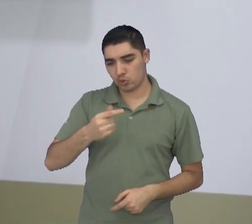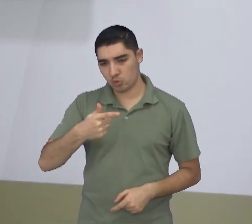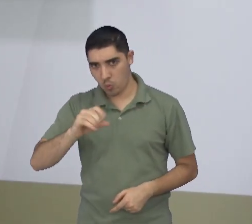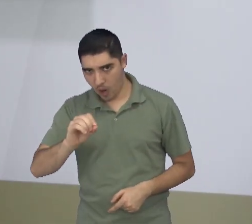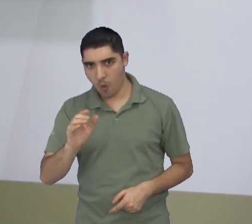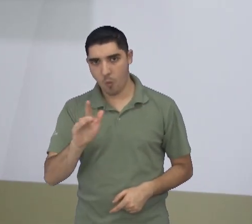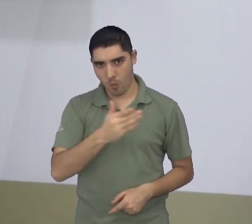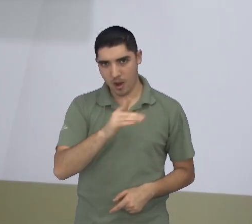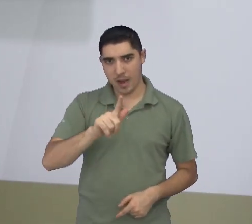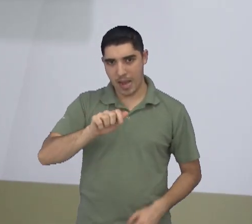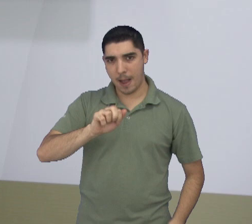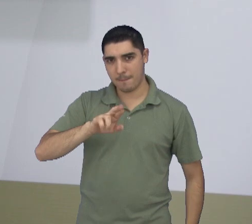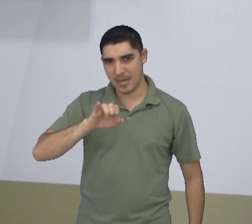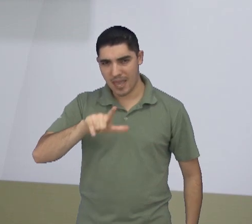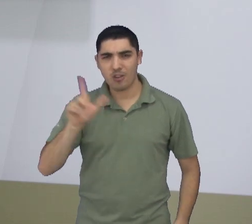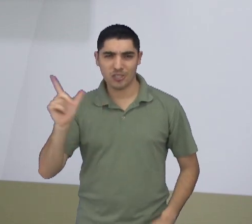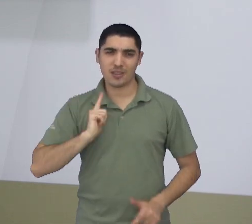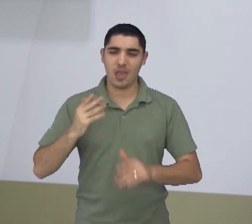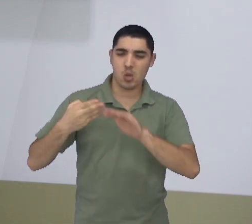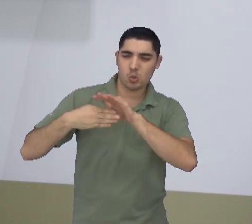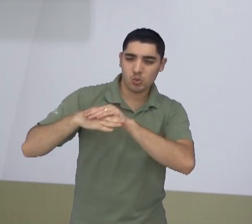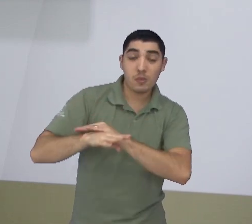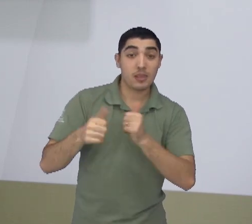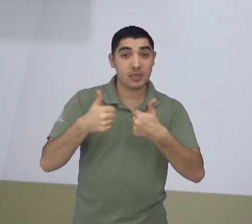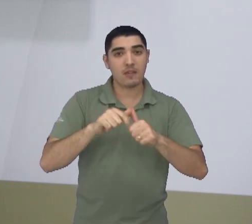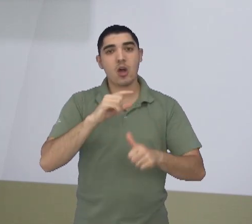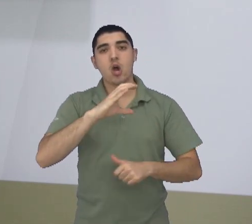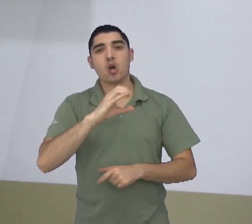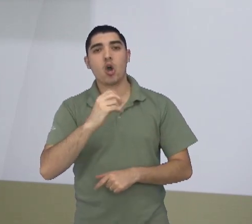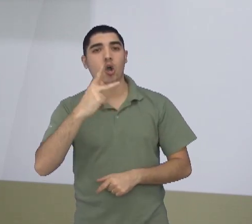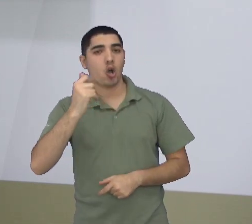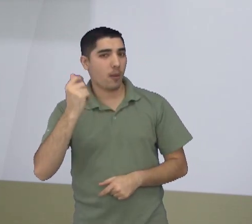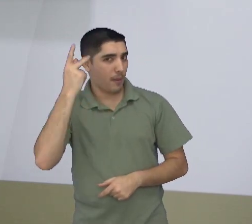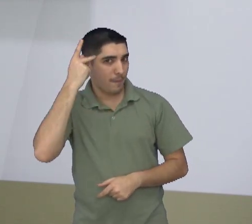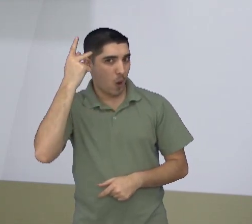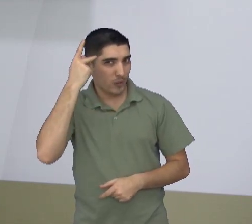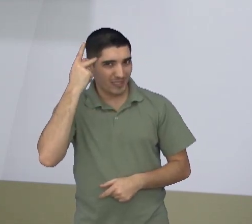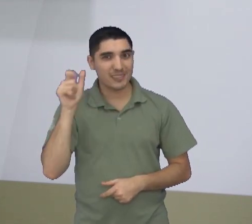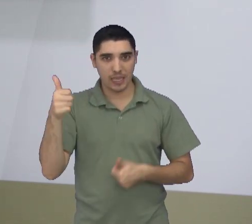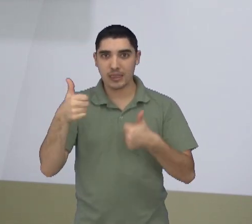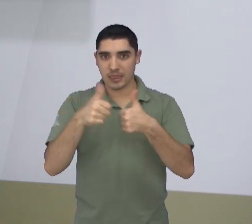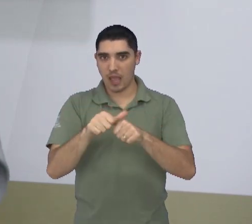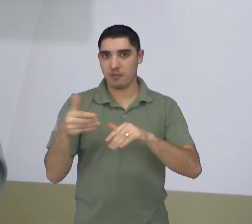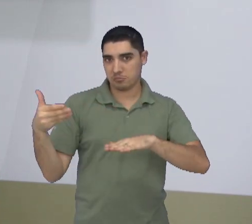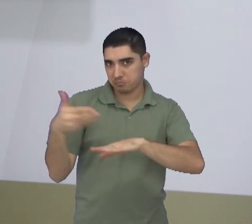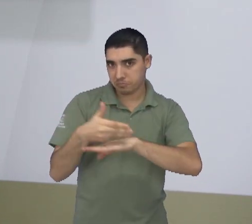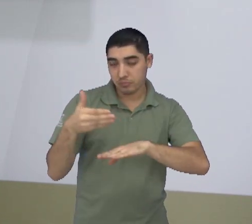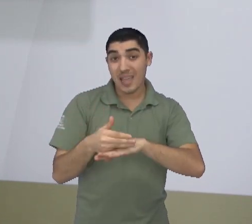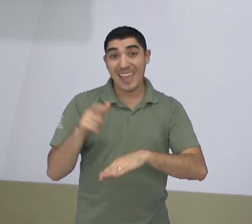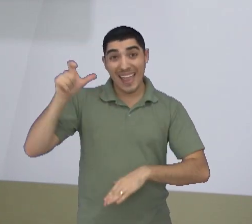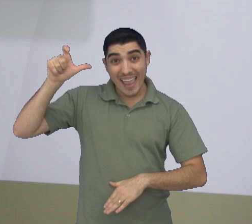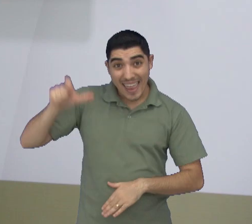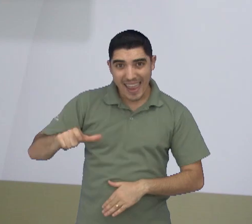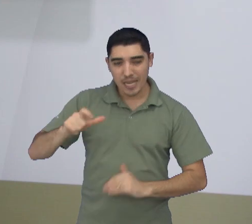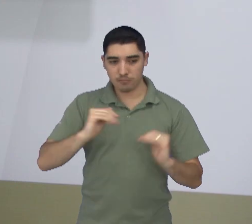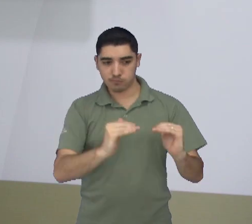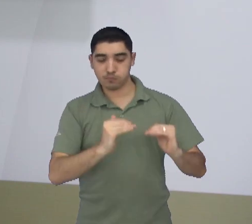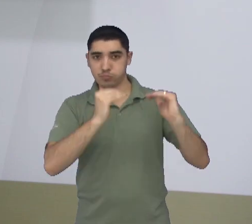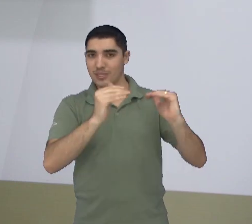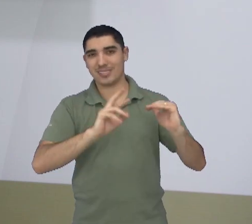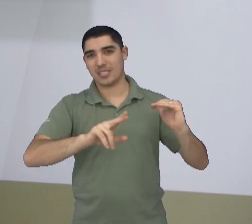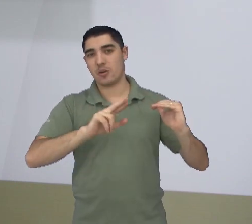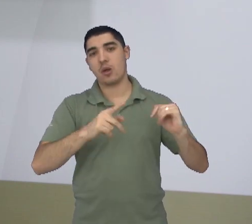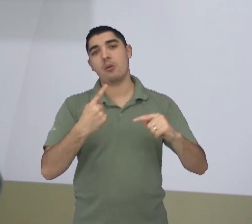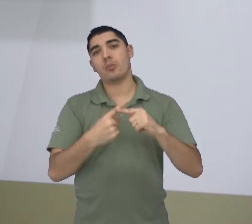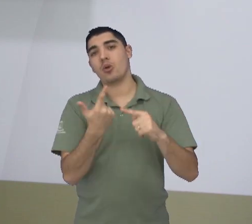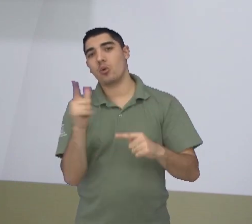o elenco, ele fez parte daquele grupo da Copa Paulista, não foi titular, Rodrigo Andrade era o dono da